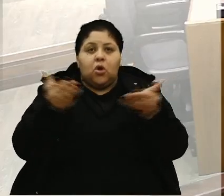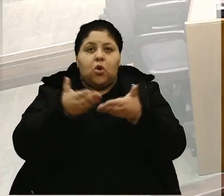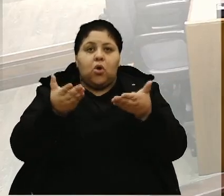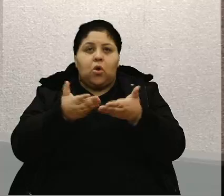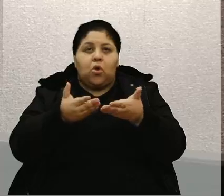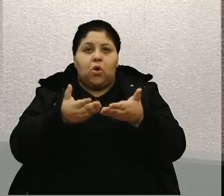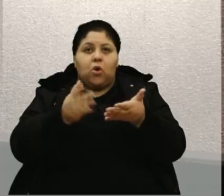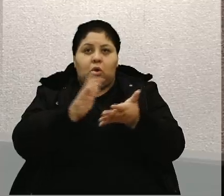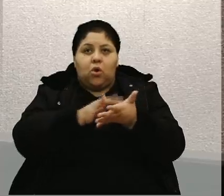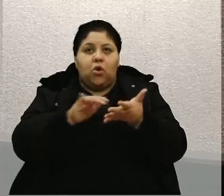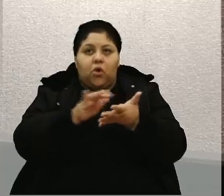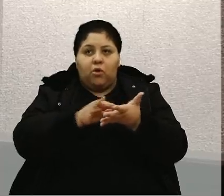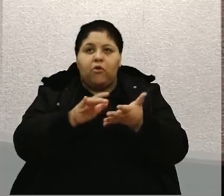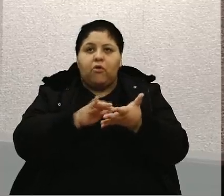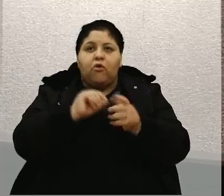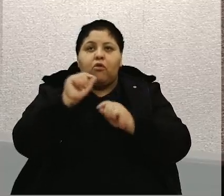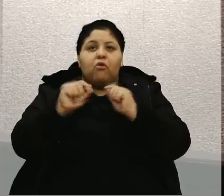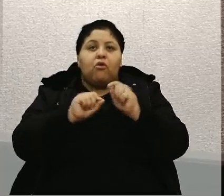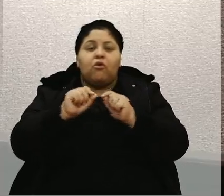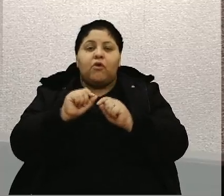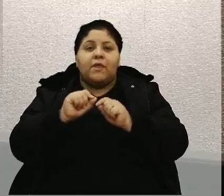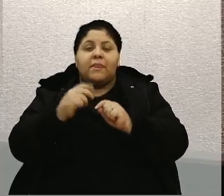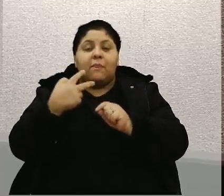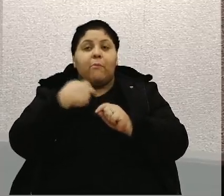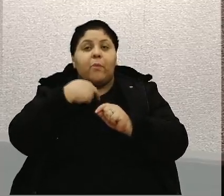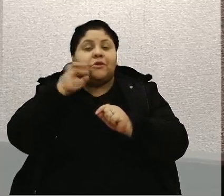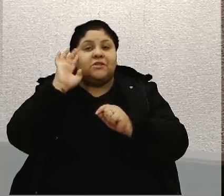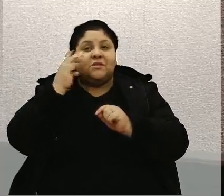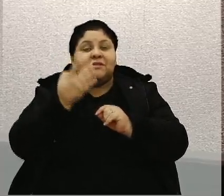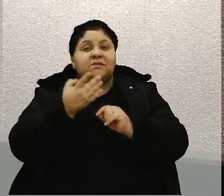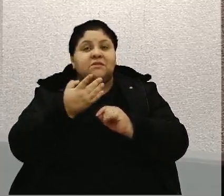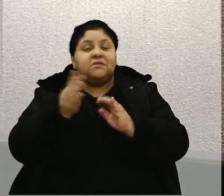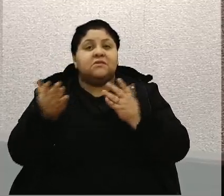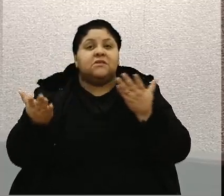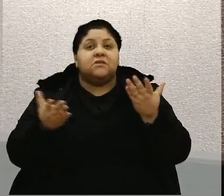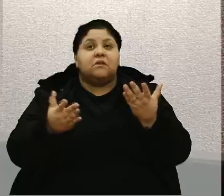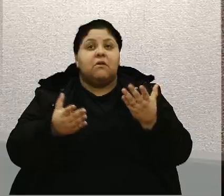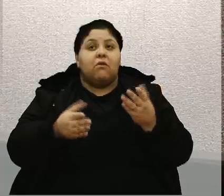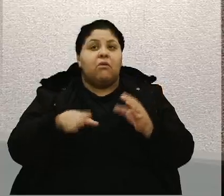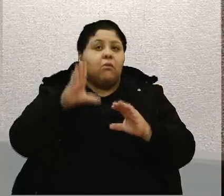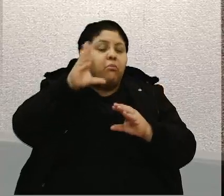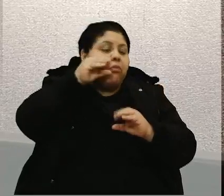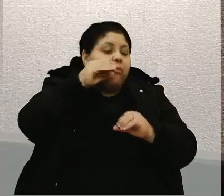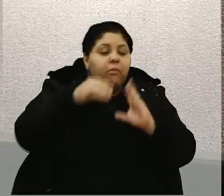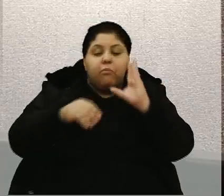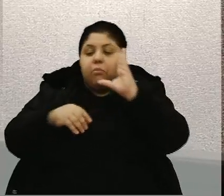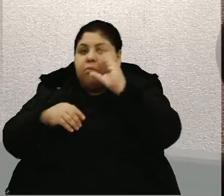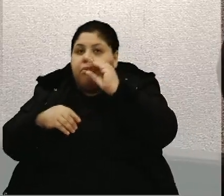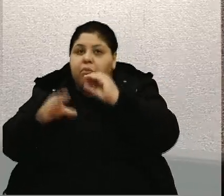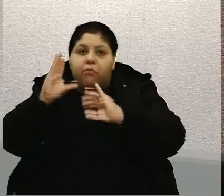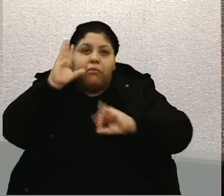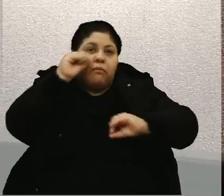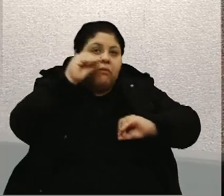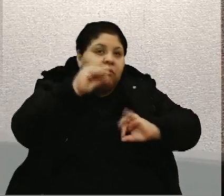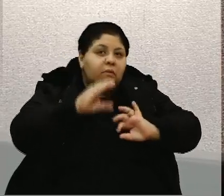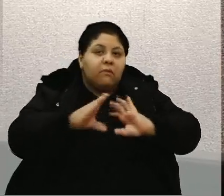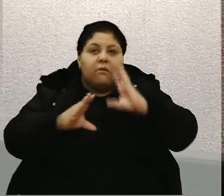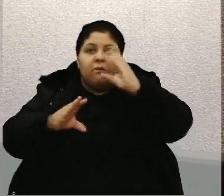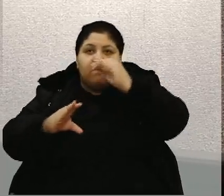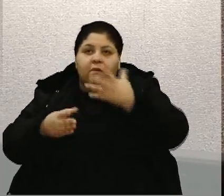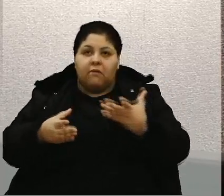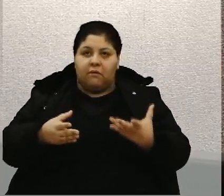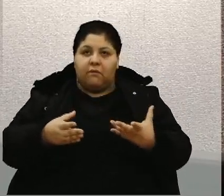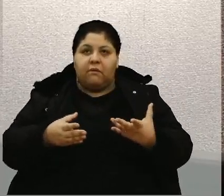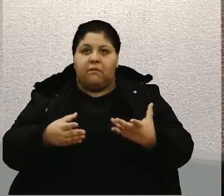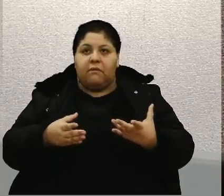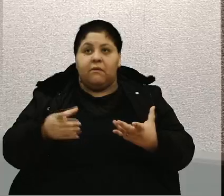tem rastreamento, tudo. O que não pode acontecer é ficar de cochichinho para cima, para baixo, querendo acusar, fazer, deixar entender.